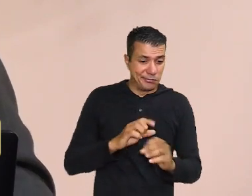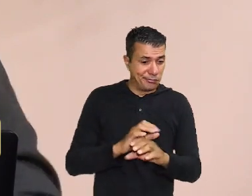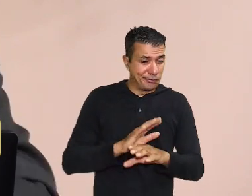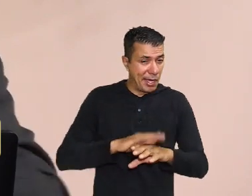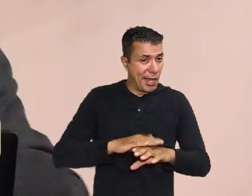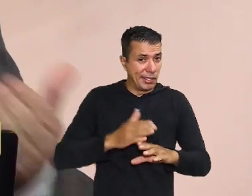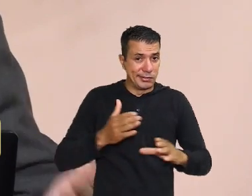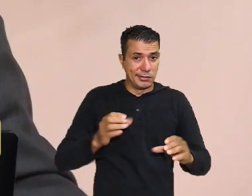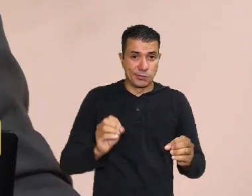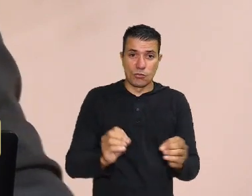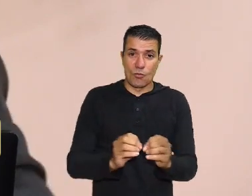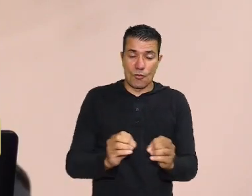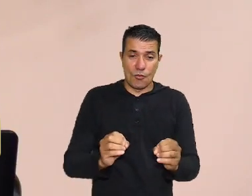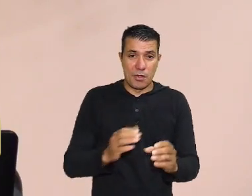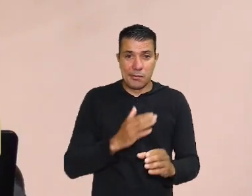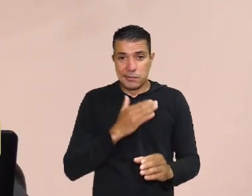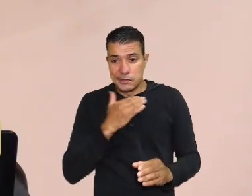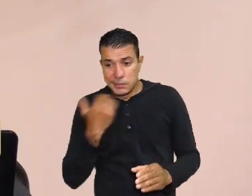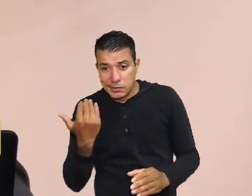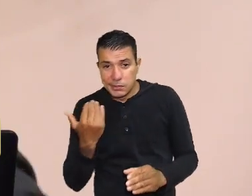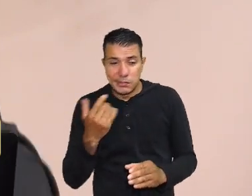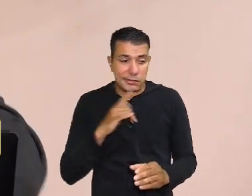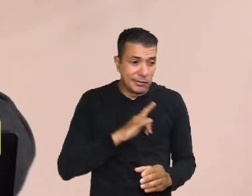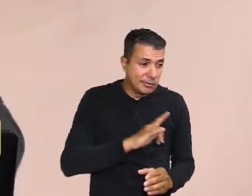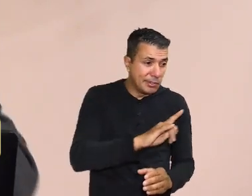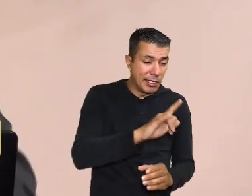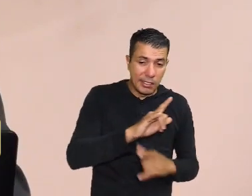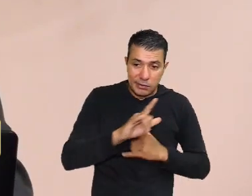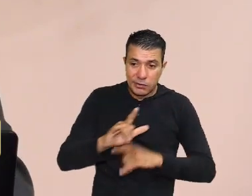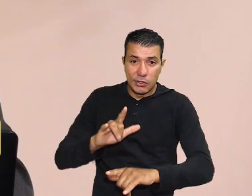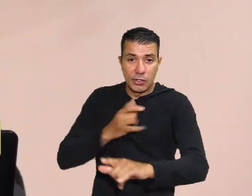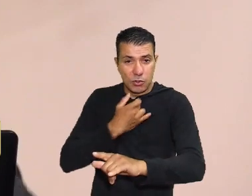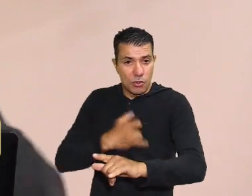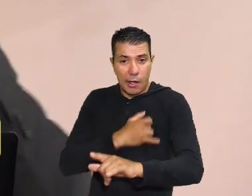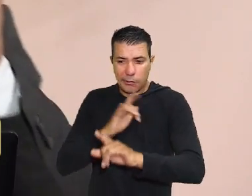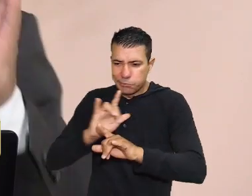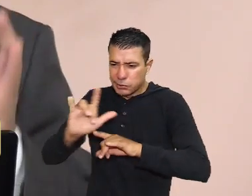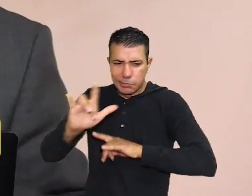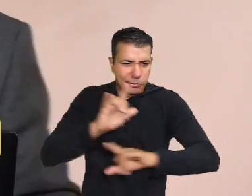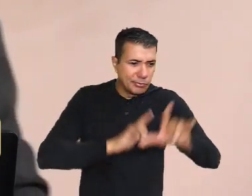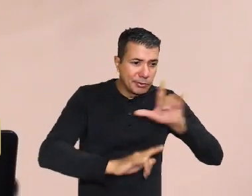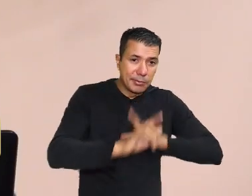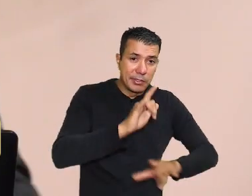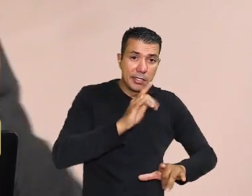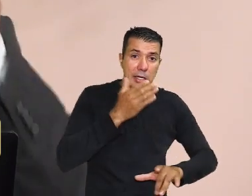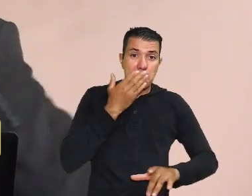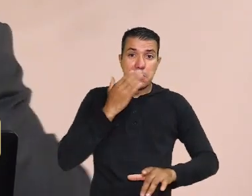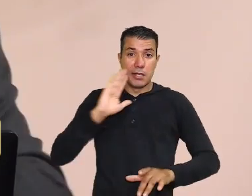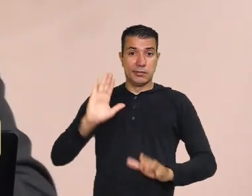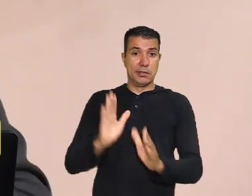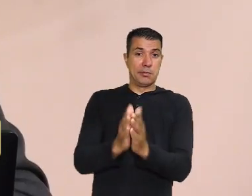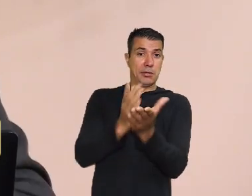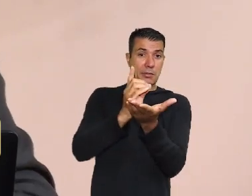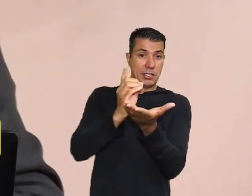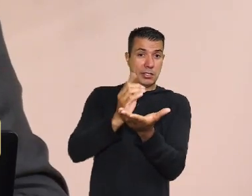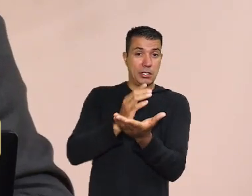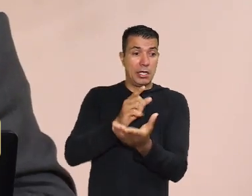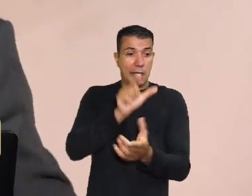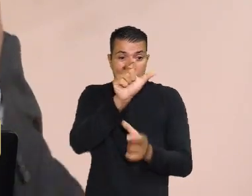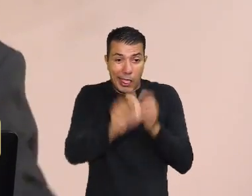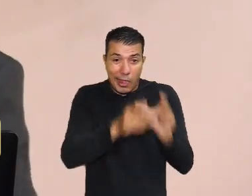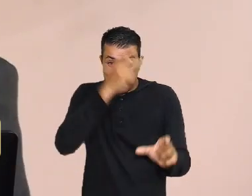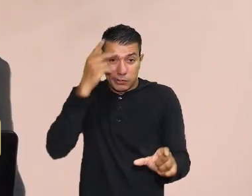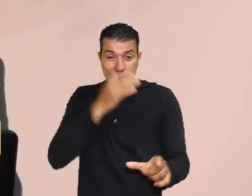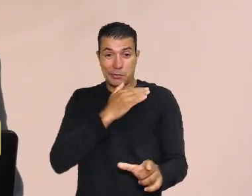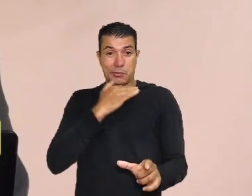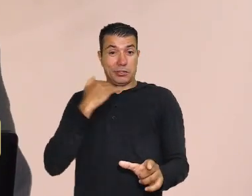amava, ele perdeu pessoas que ele amava, assim também você. Só que a Bíblia tem a promessa que os mortos em Cristo,